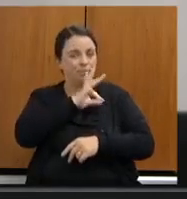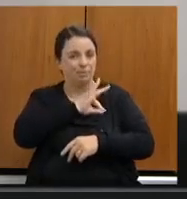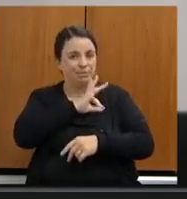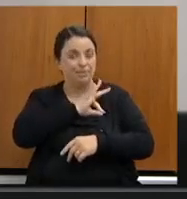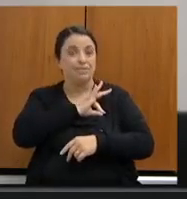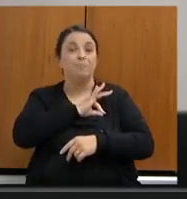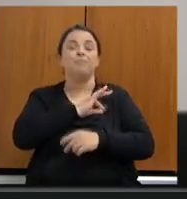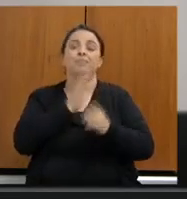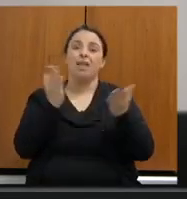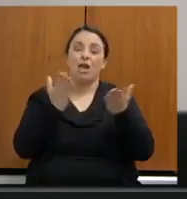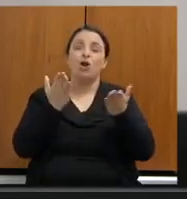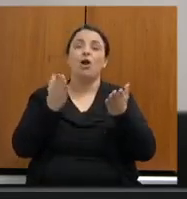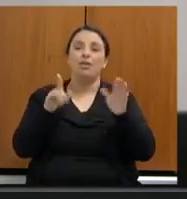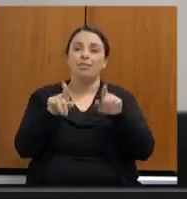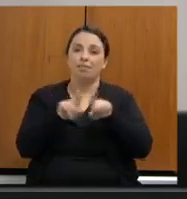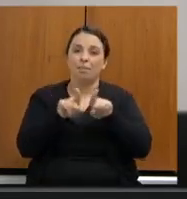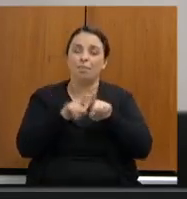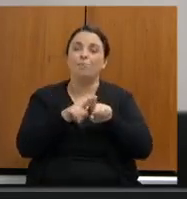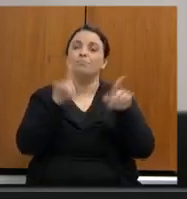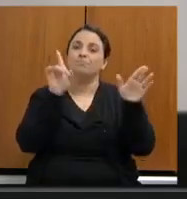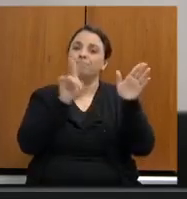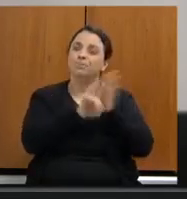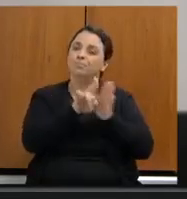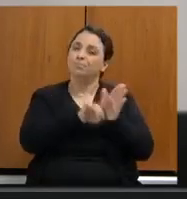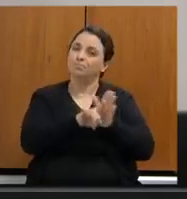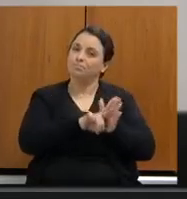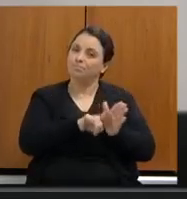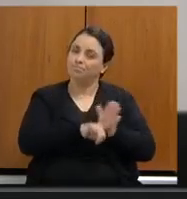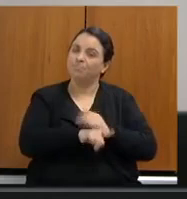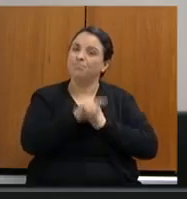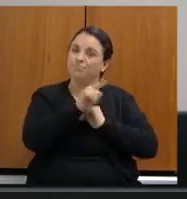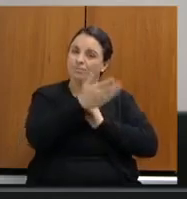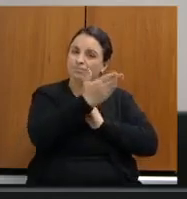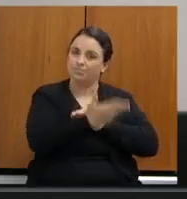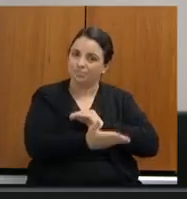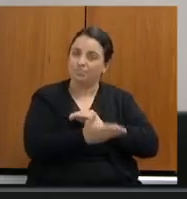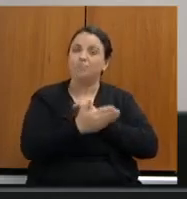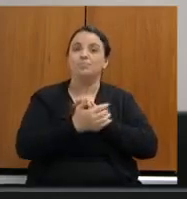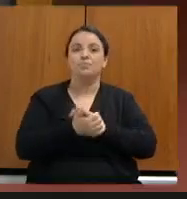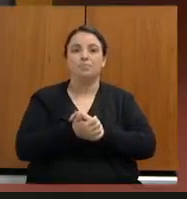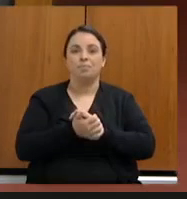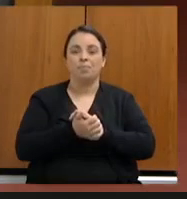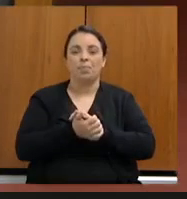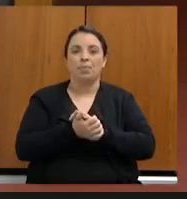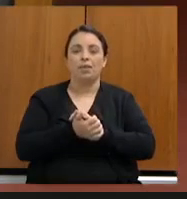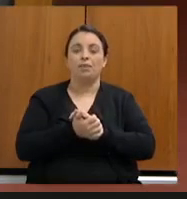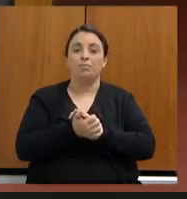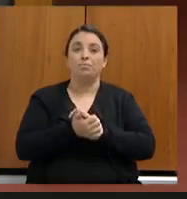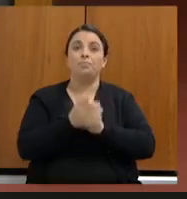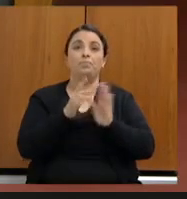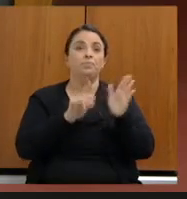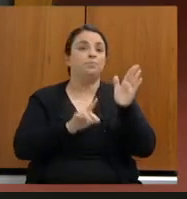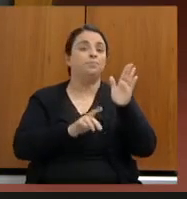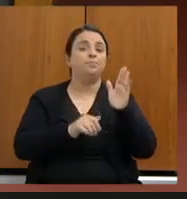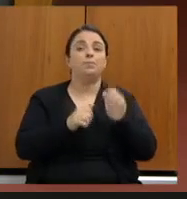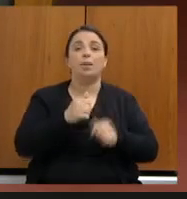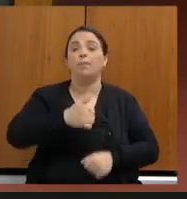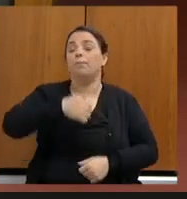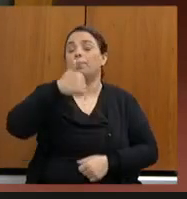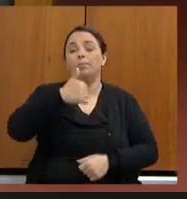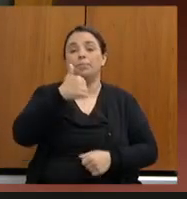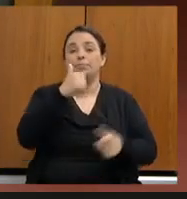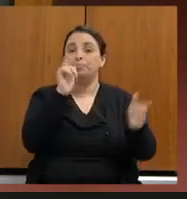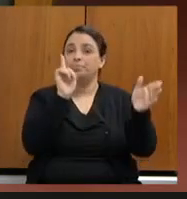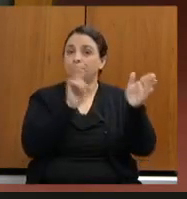faço algumas indagações o auxílio a primeira indagação